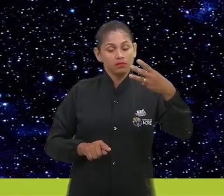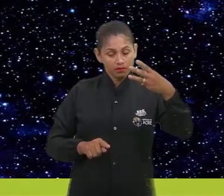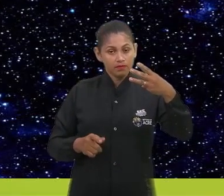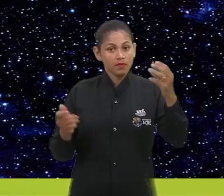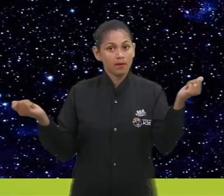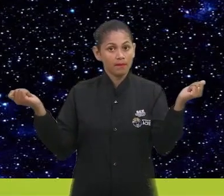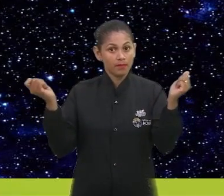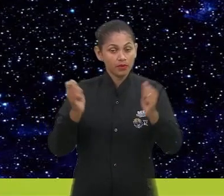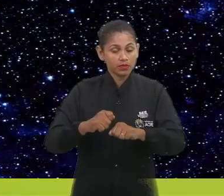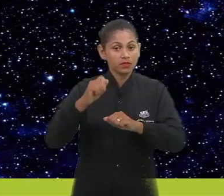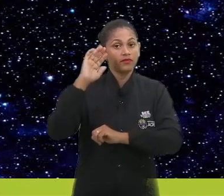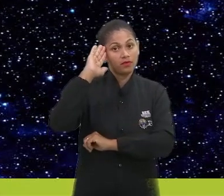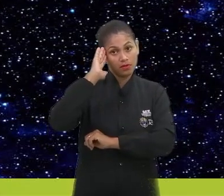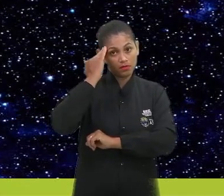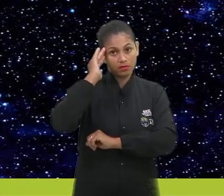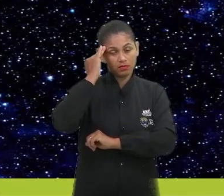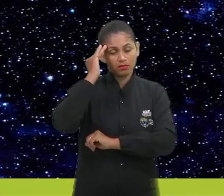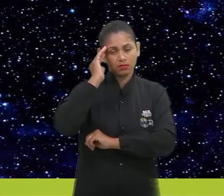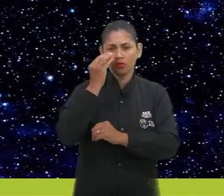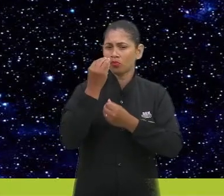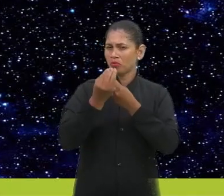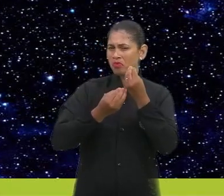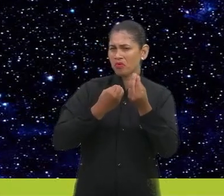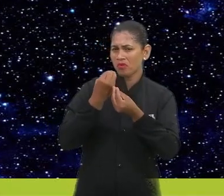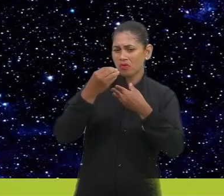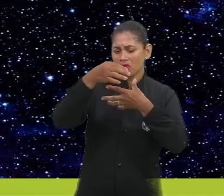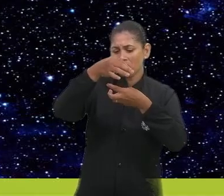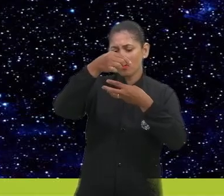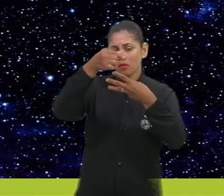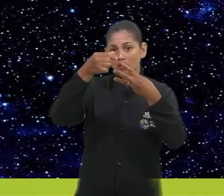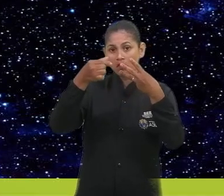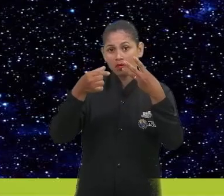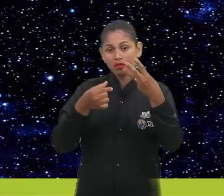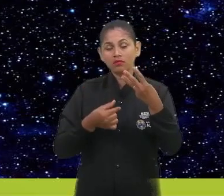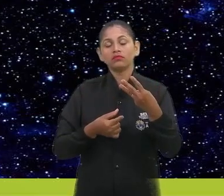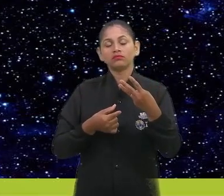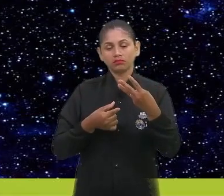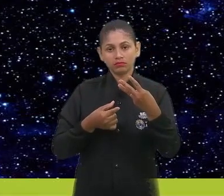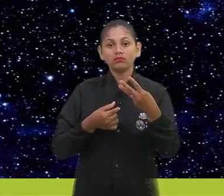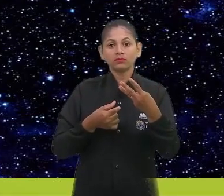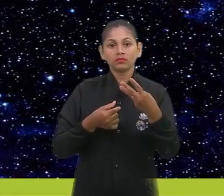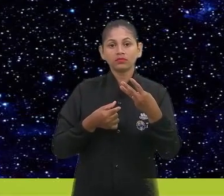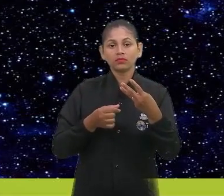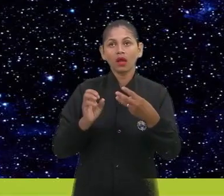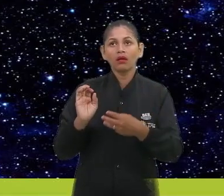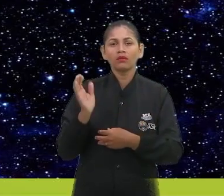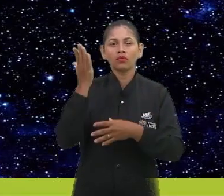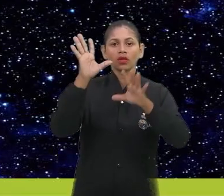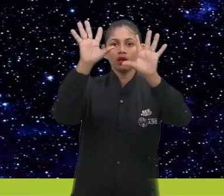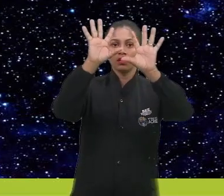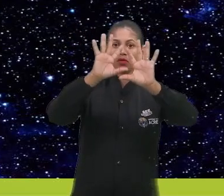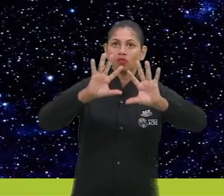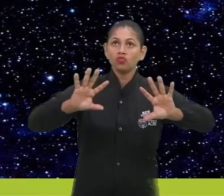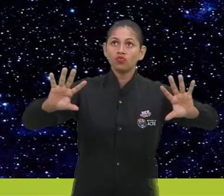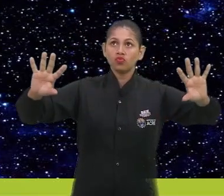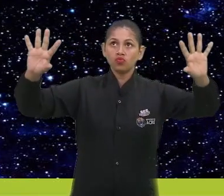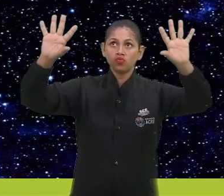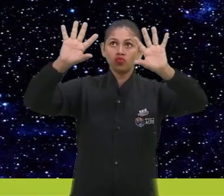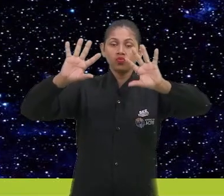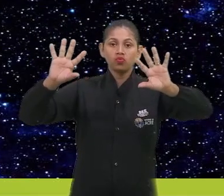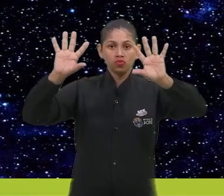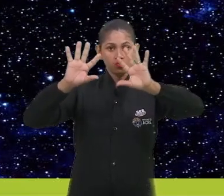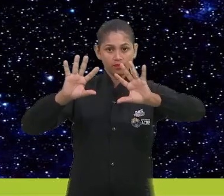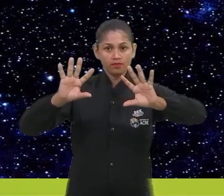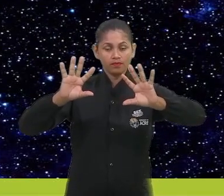de entender como que esses elementos eles se comportam no nosso universo. E agora nós vamos ver